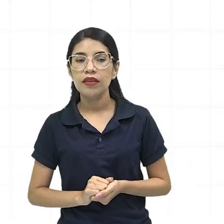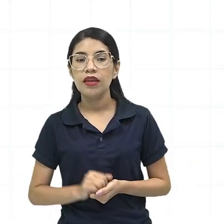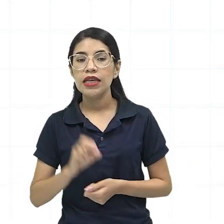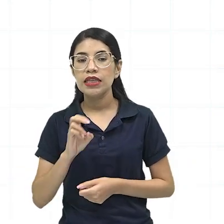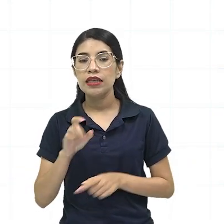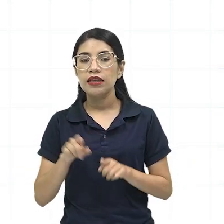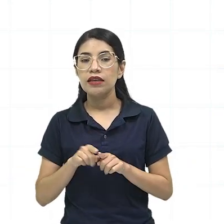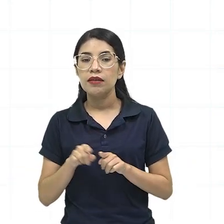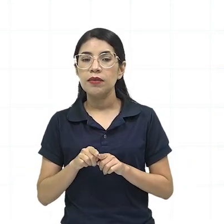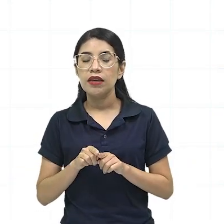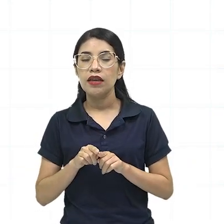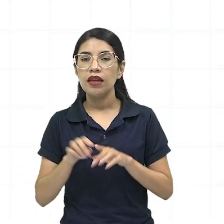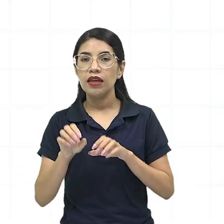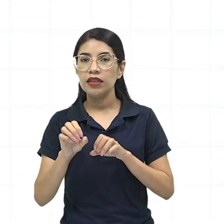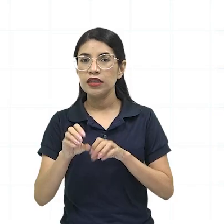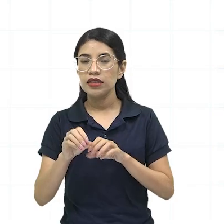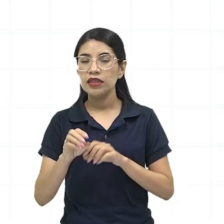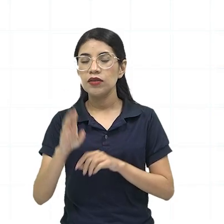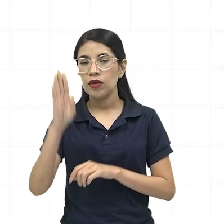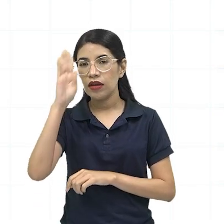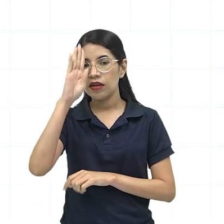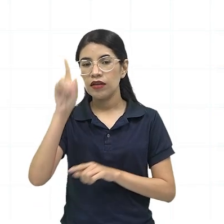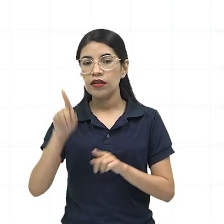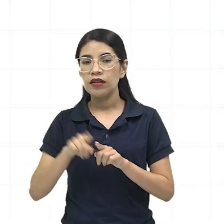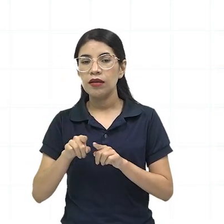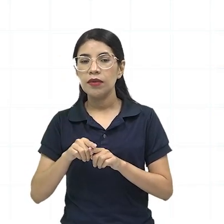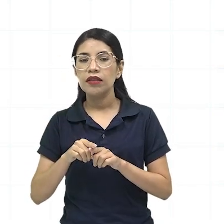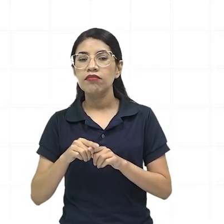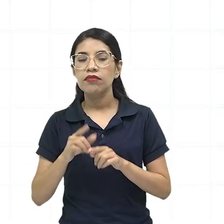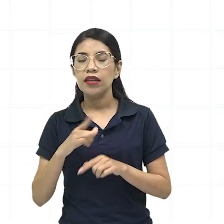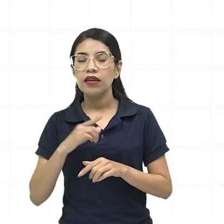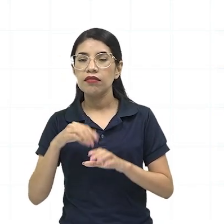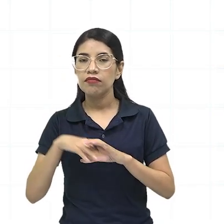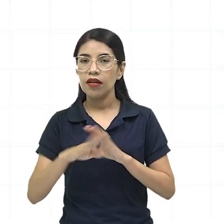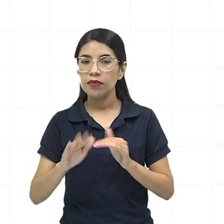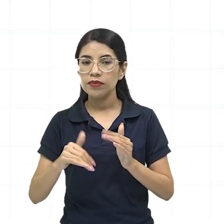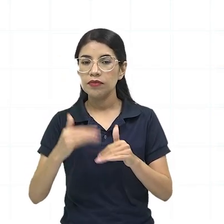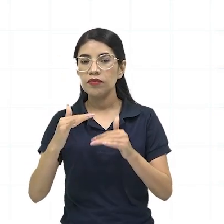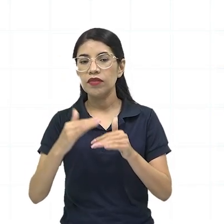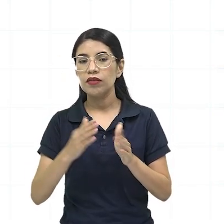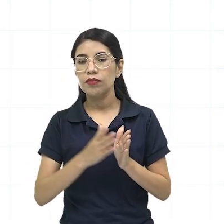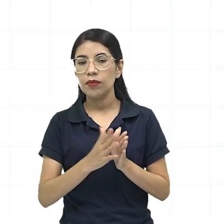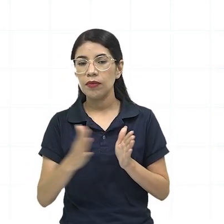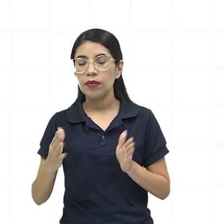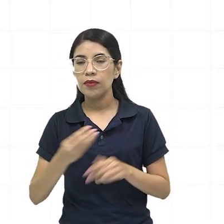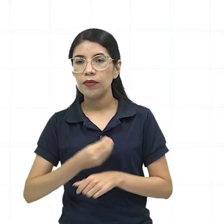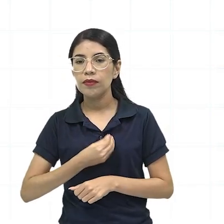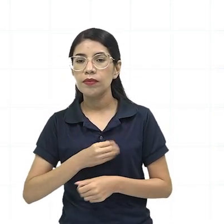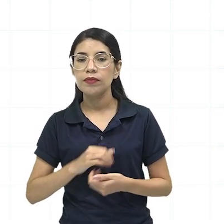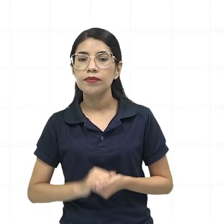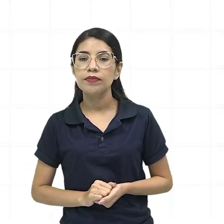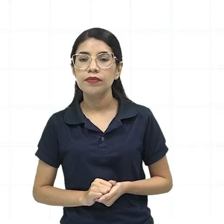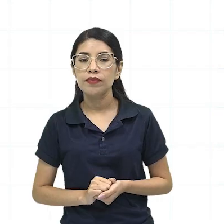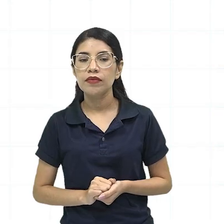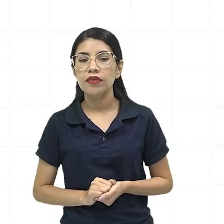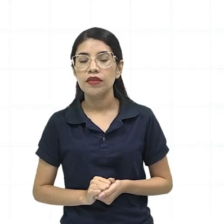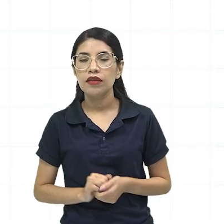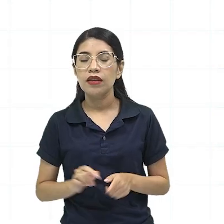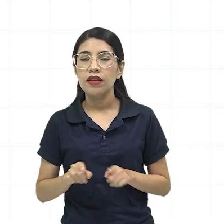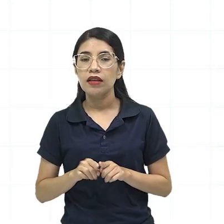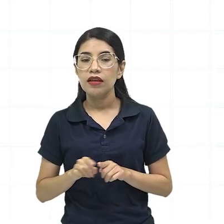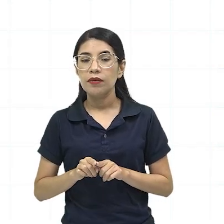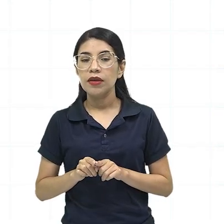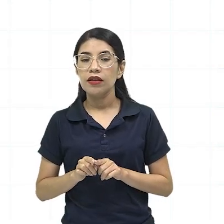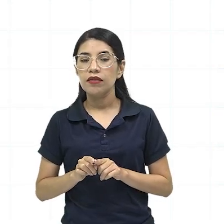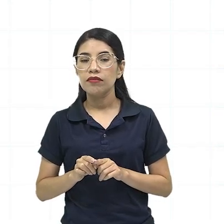acadêmica que desenvolve hábitos para a aprendizagem ao longo da vida. É o lado. Usa ferramentas digitais para desenvolver suas habilidades, aumentar